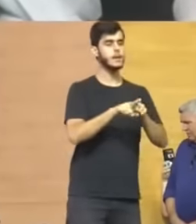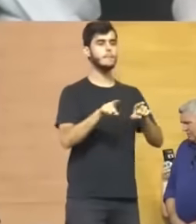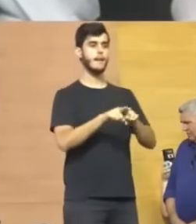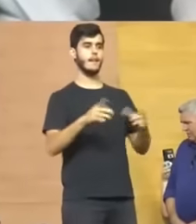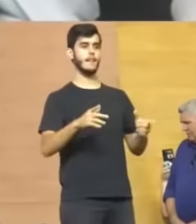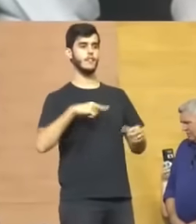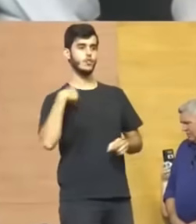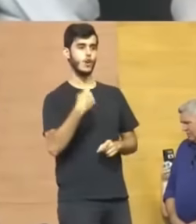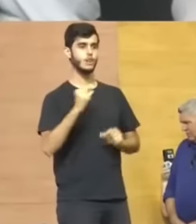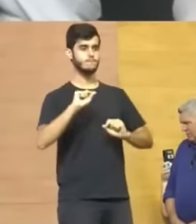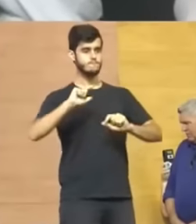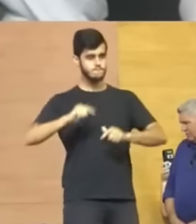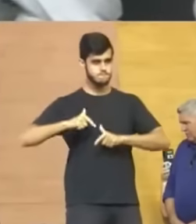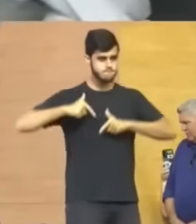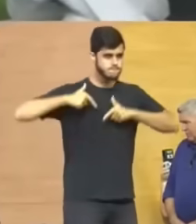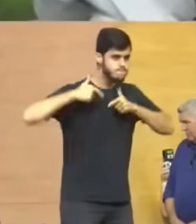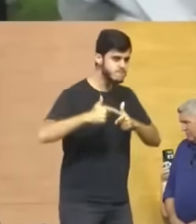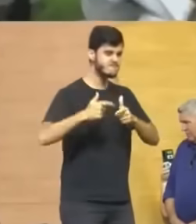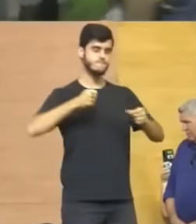continuamos trabalhando,